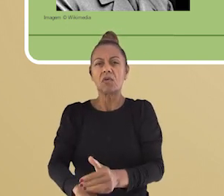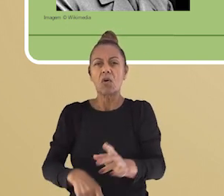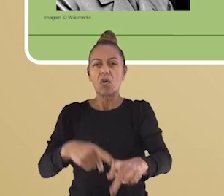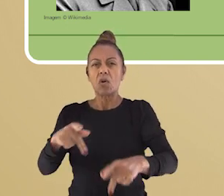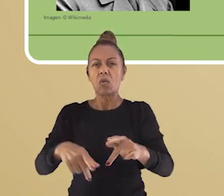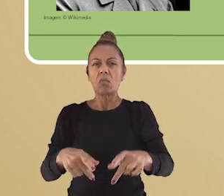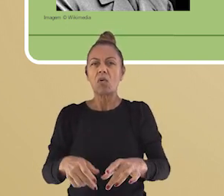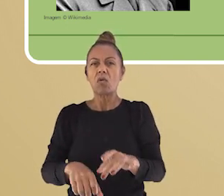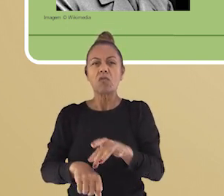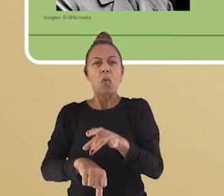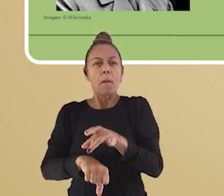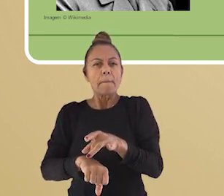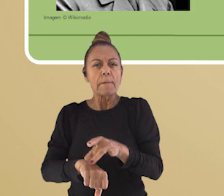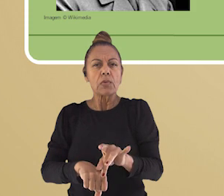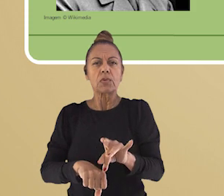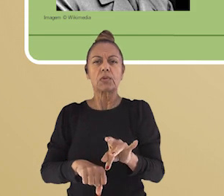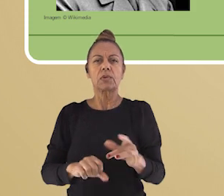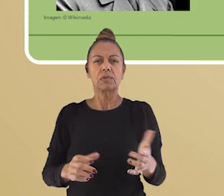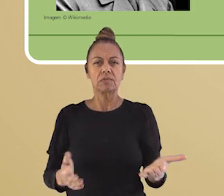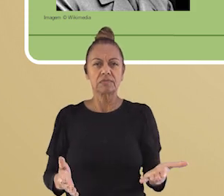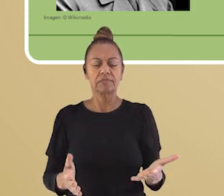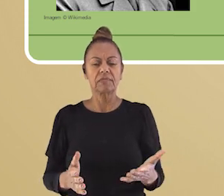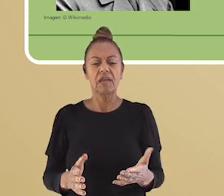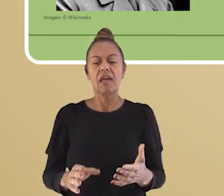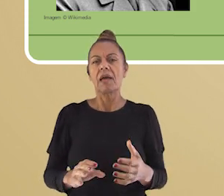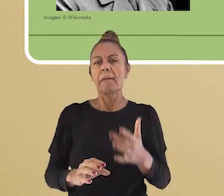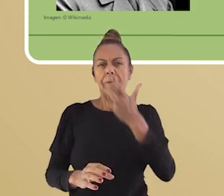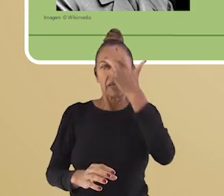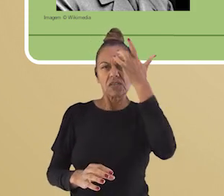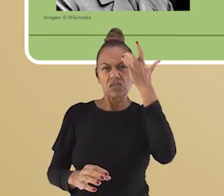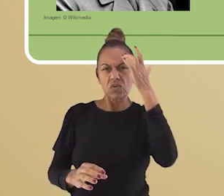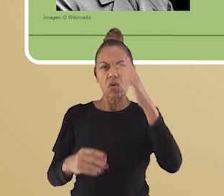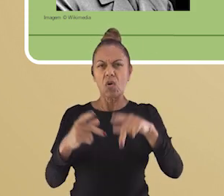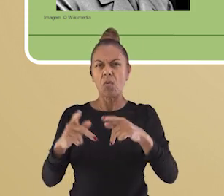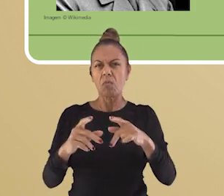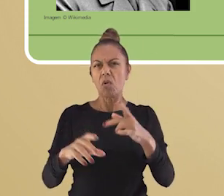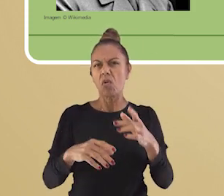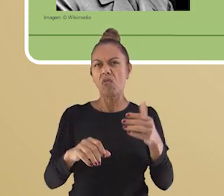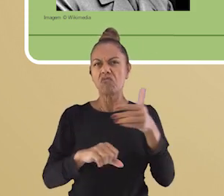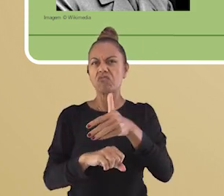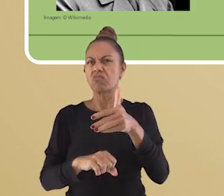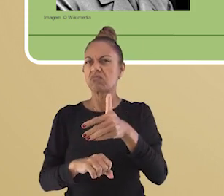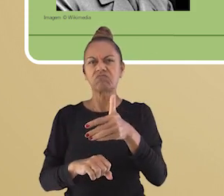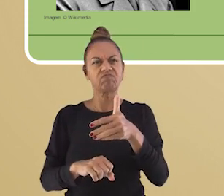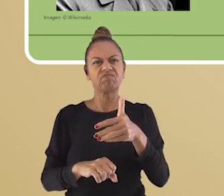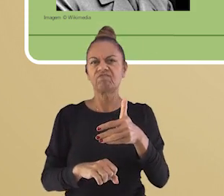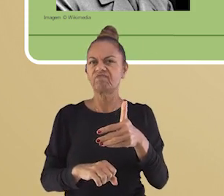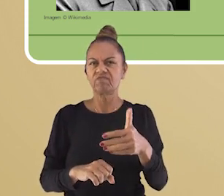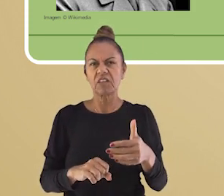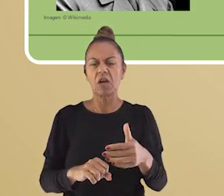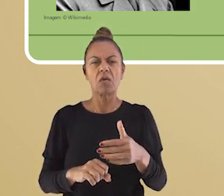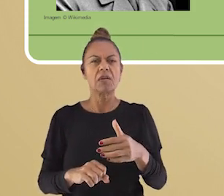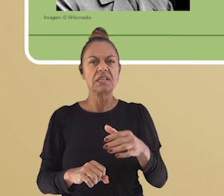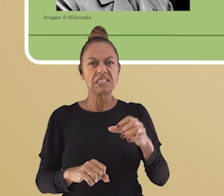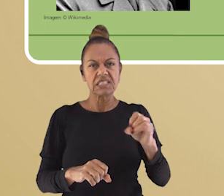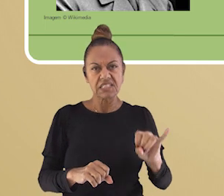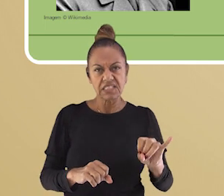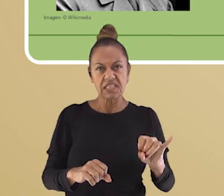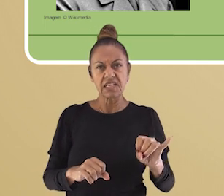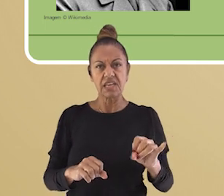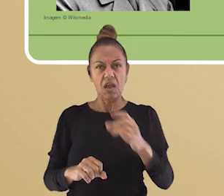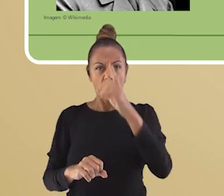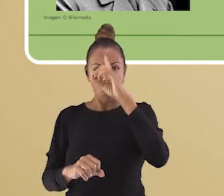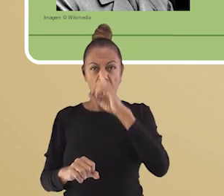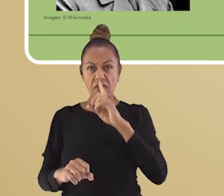sem traços de miscigenação de outras etnias, e a perseguição e morte a todos que não faziam parte